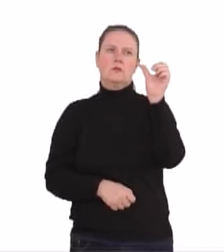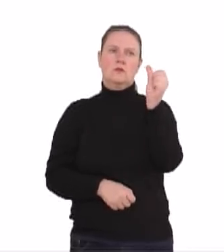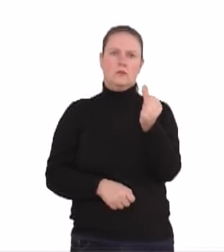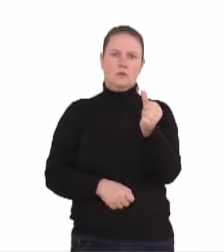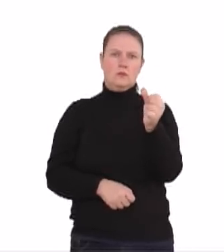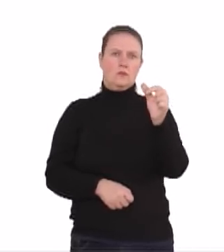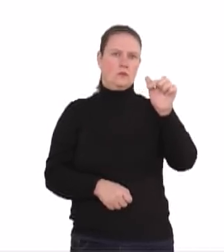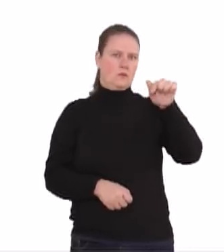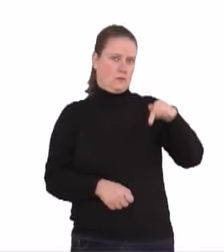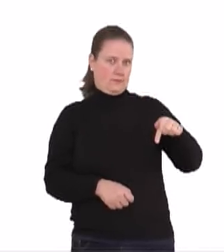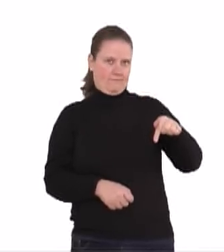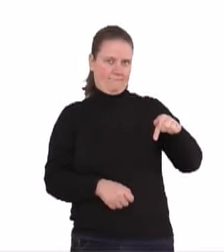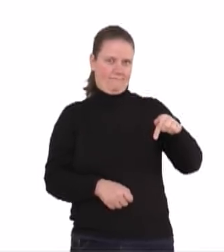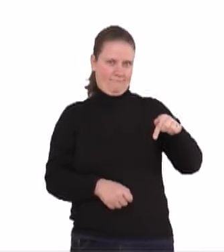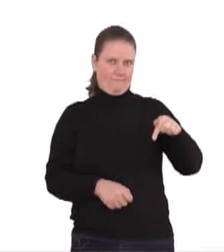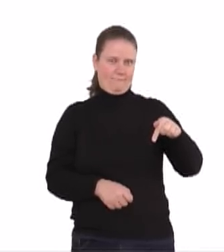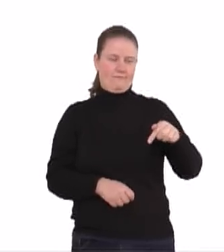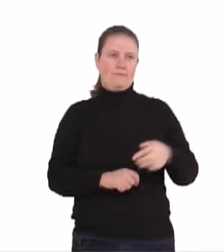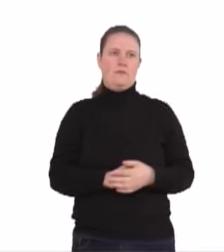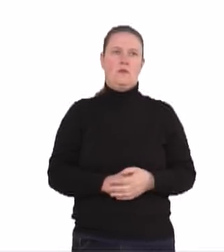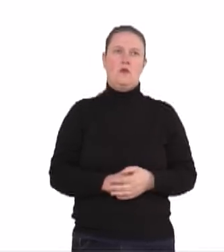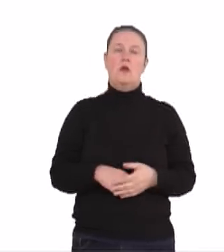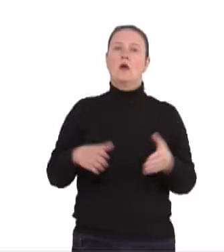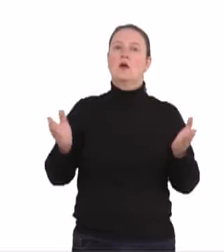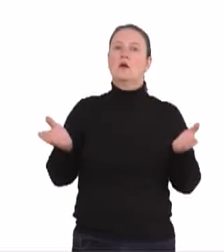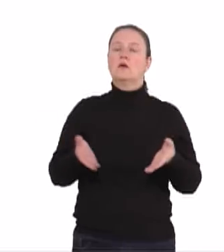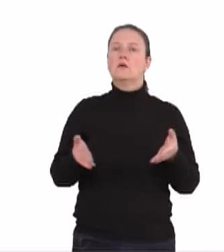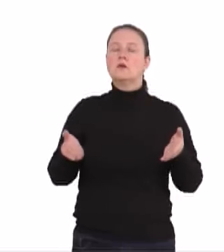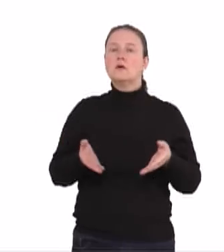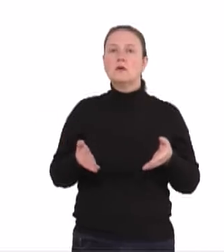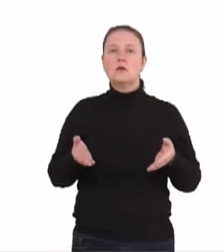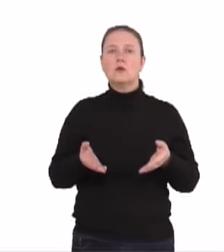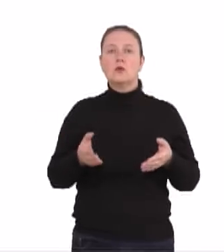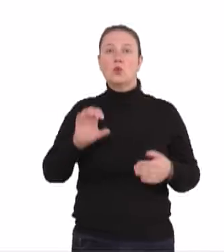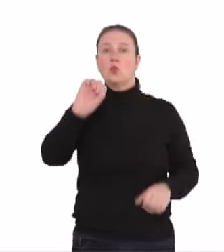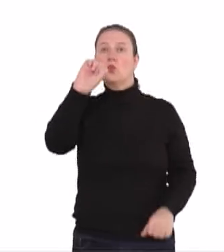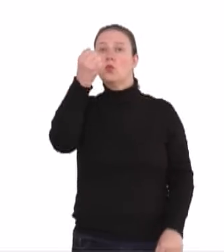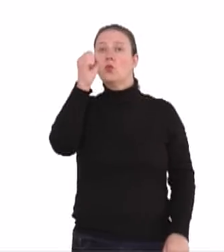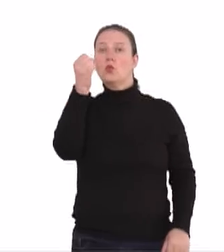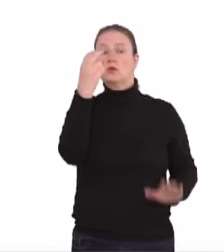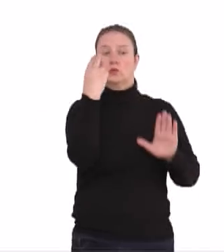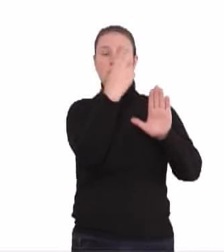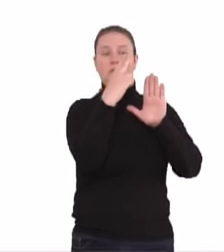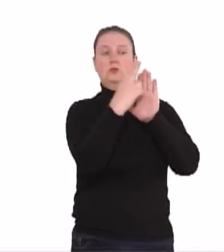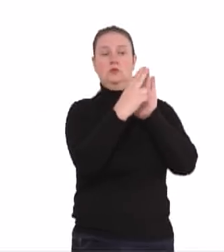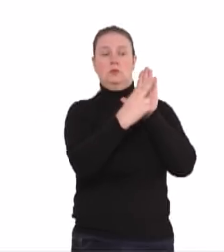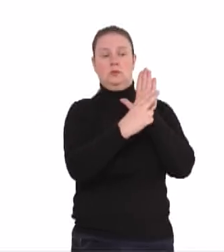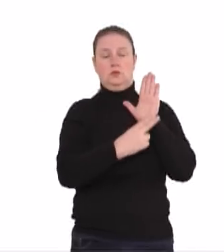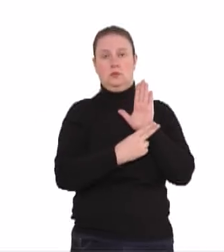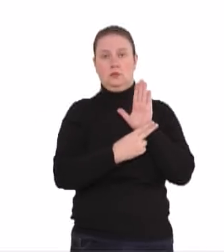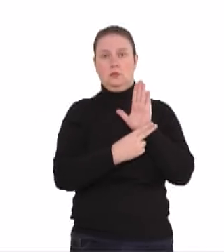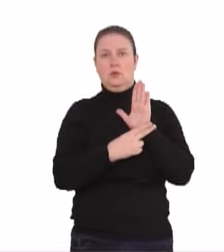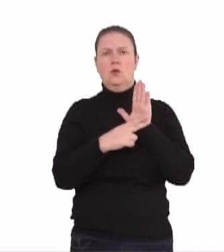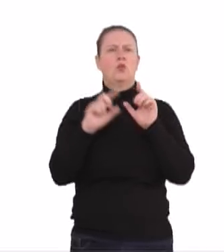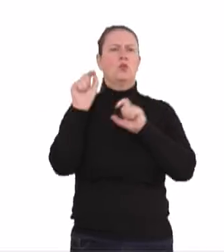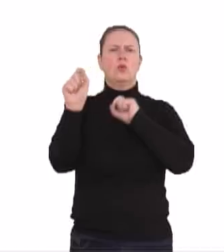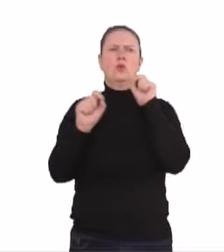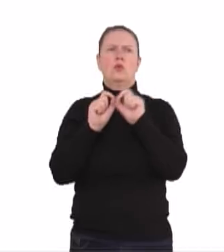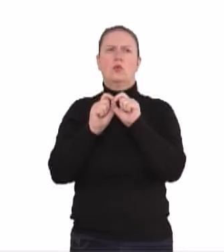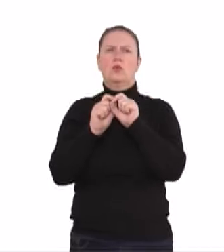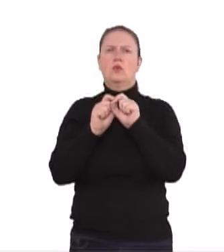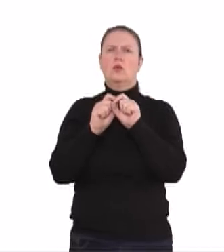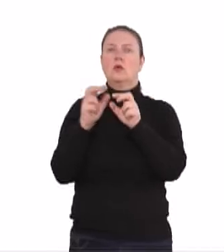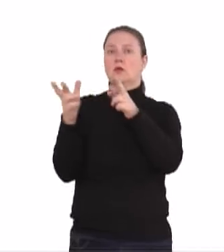Tauhirtameia, Uru e Tumatauenga, certo? São 8 nomes dos deuses. E na segunda coluna vocês têm aí